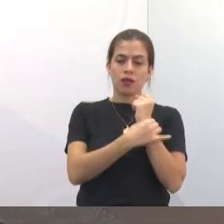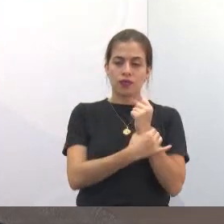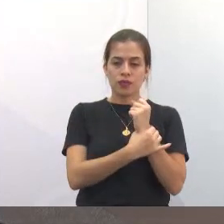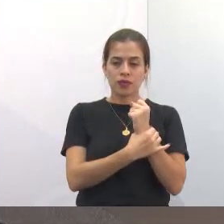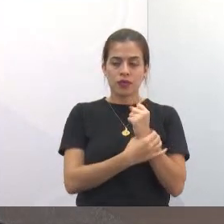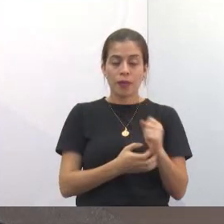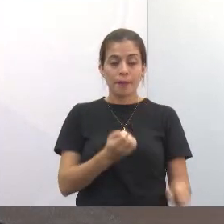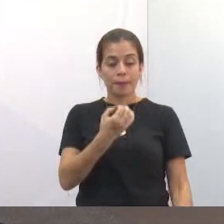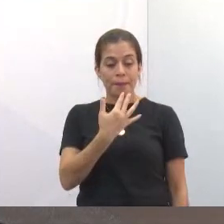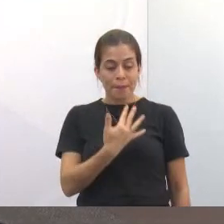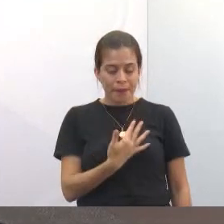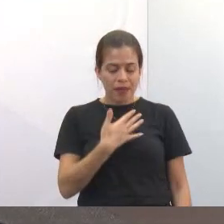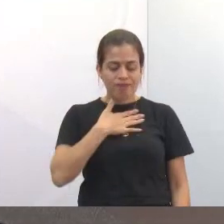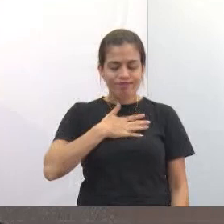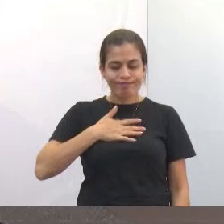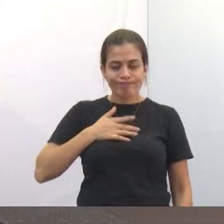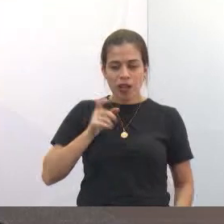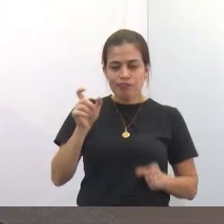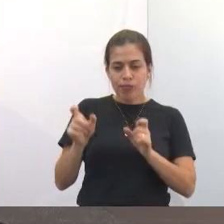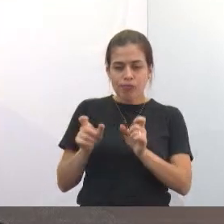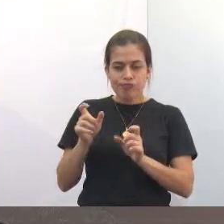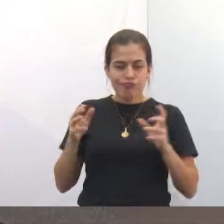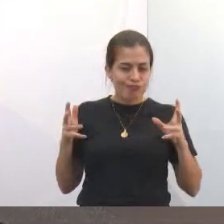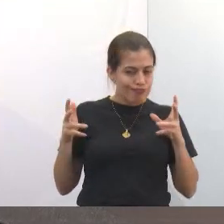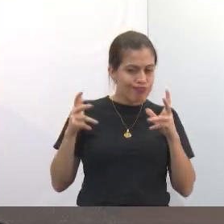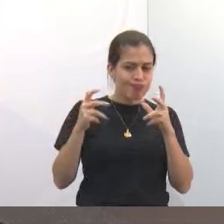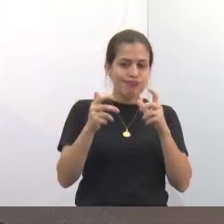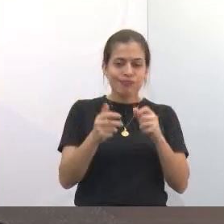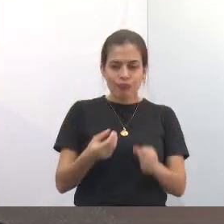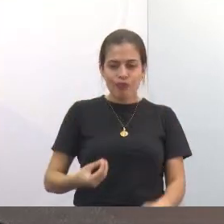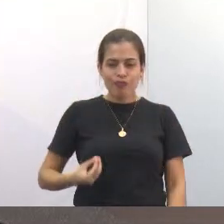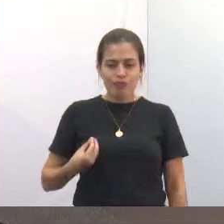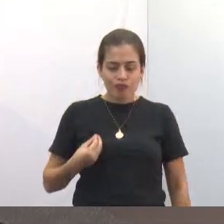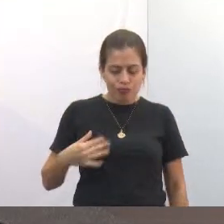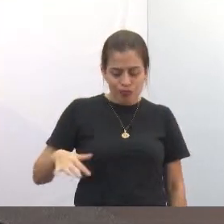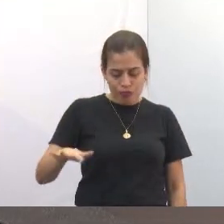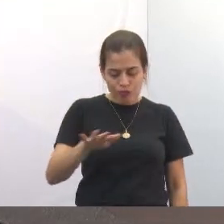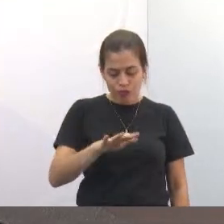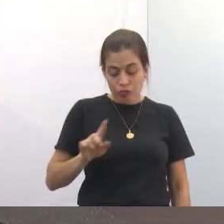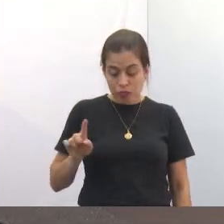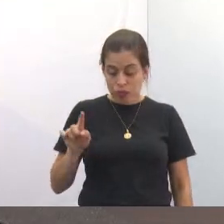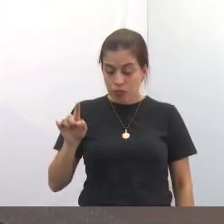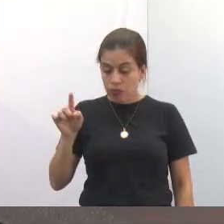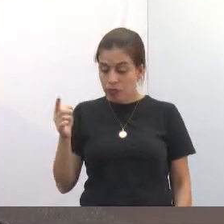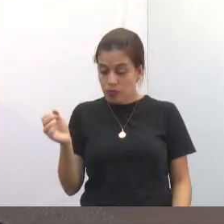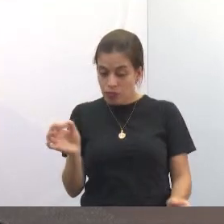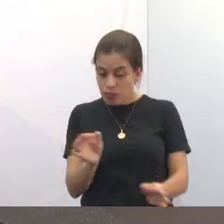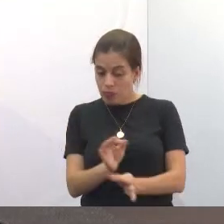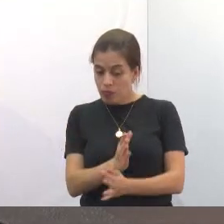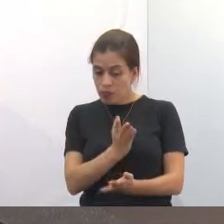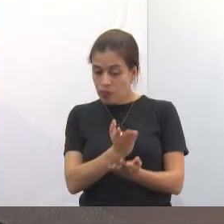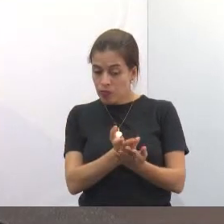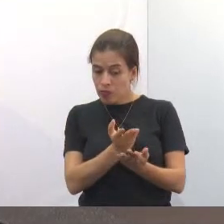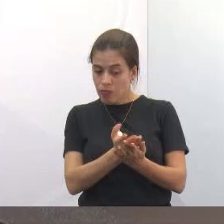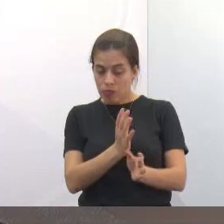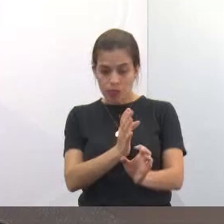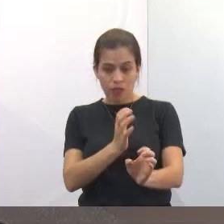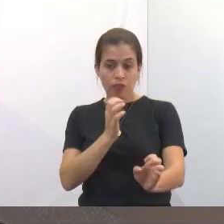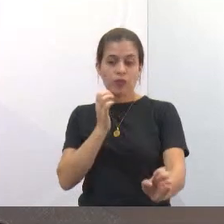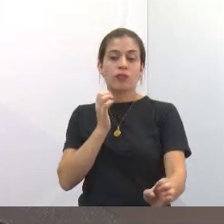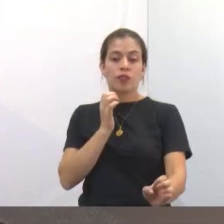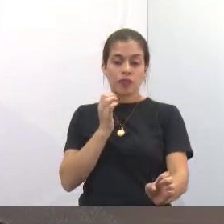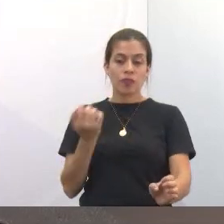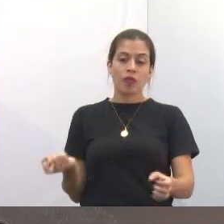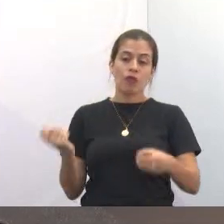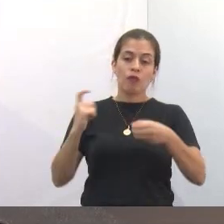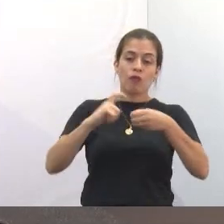bem-estar de todos os moradores. Após a conclusão desse estudo de engenharia, retomamos